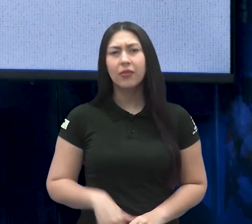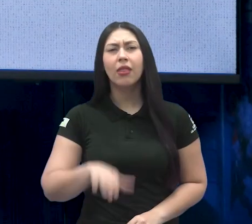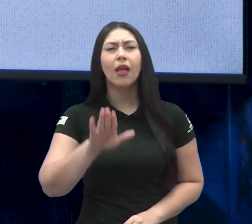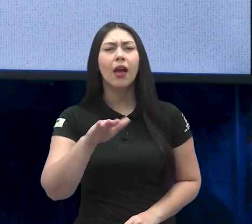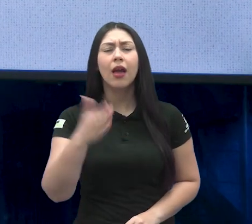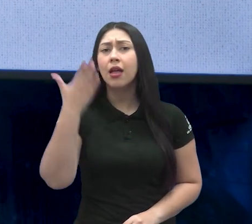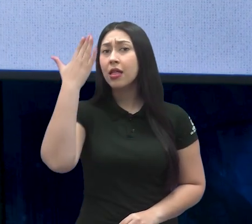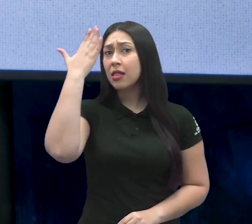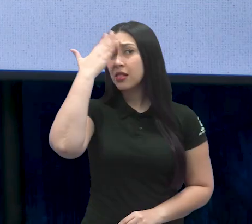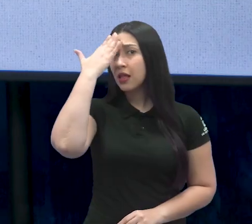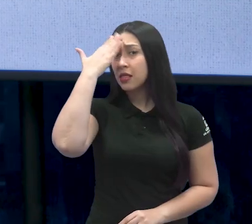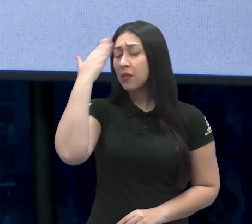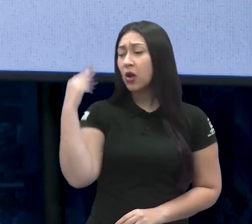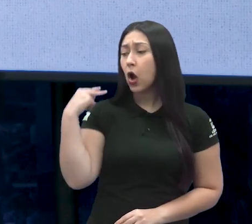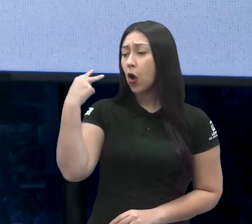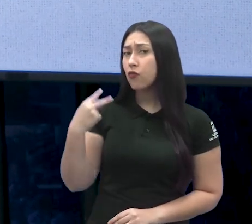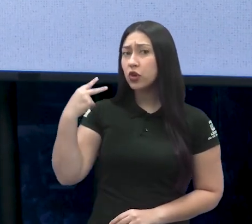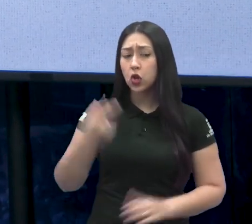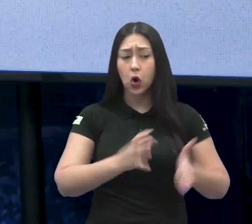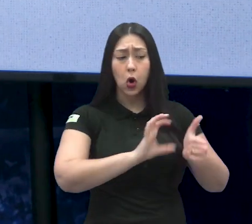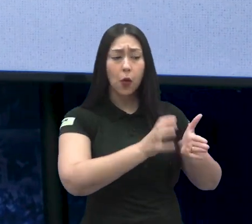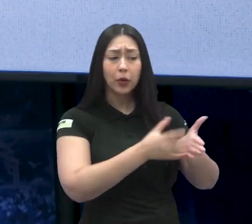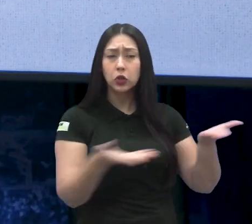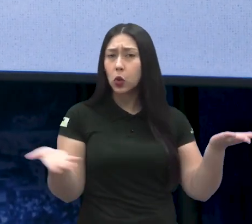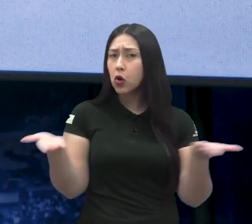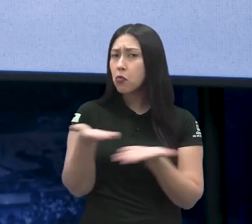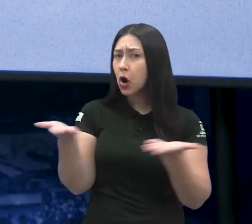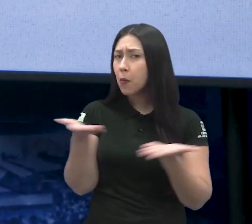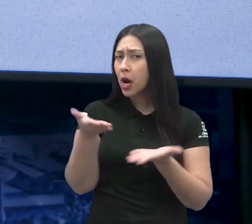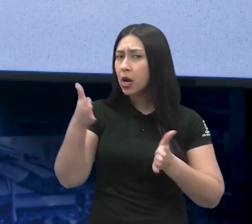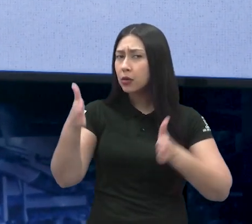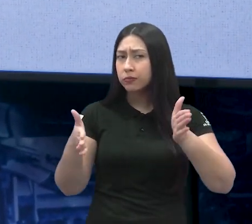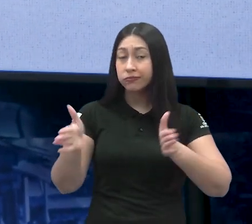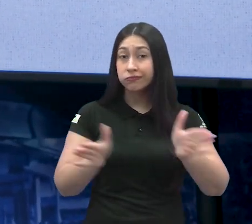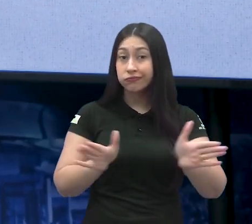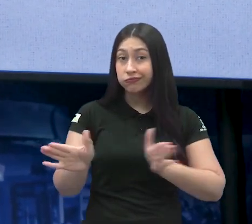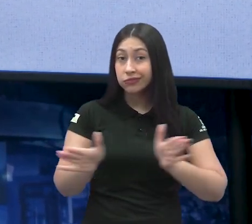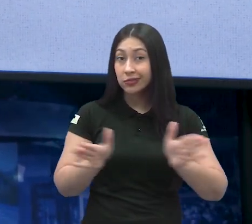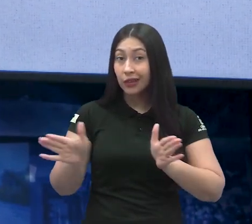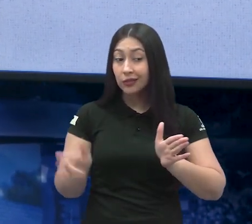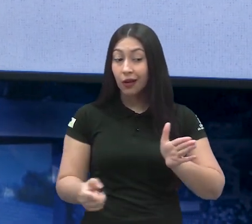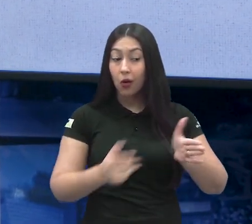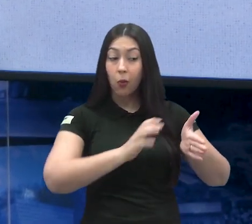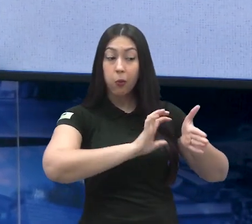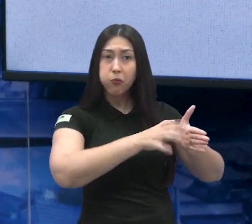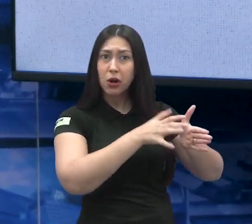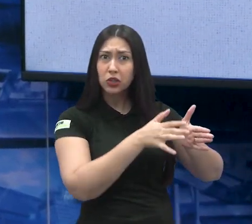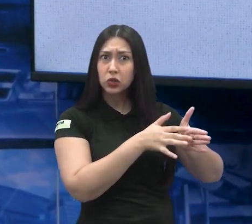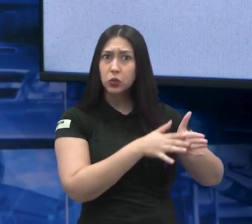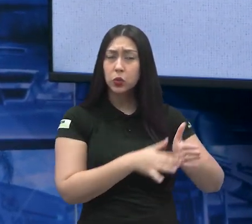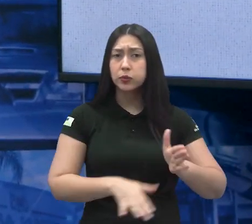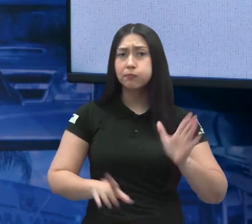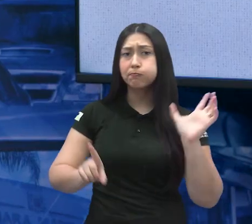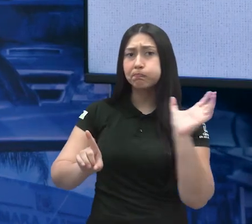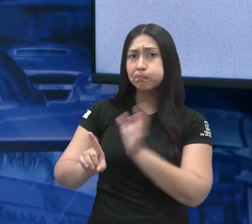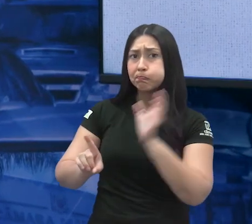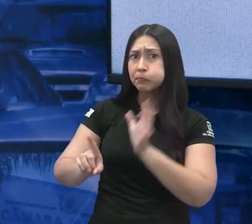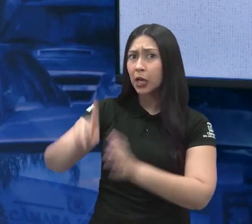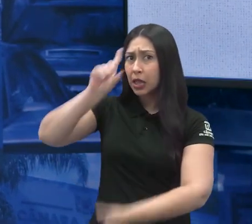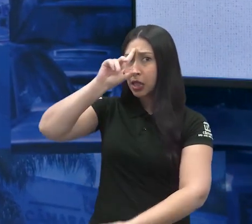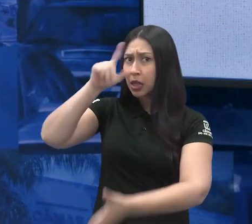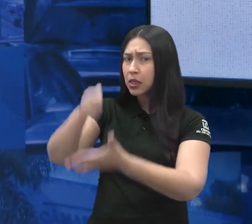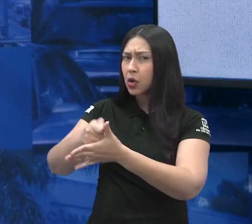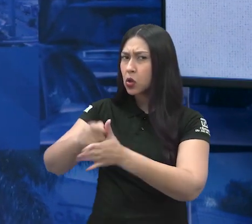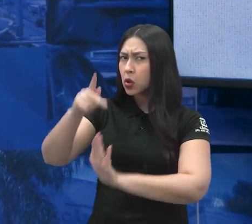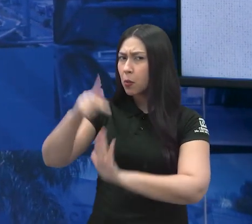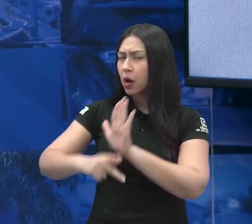Você sabe qual a relação entre vereador e partido durante o mandato? O partido influencia na tomada de decisão e nos